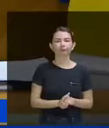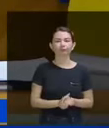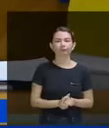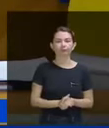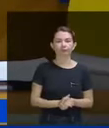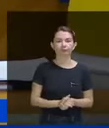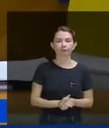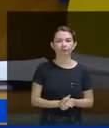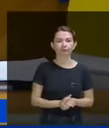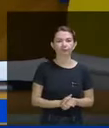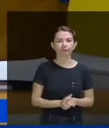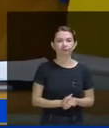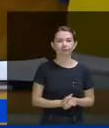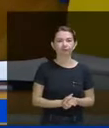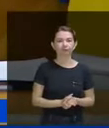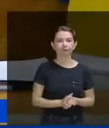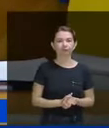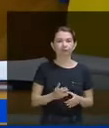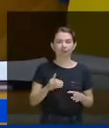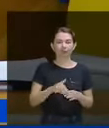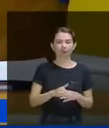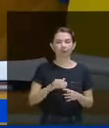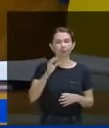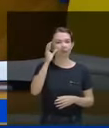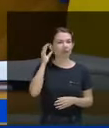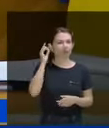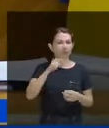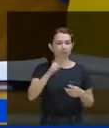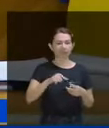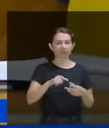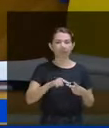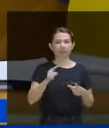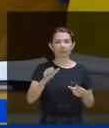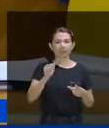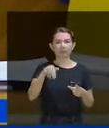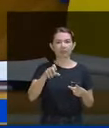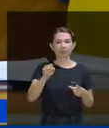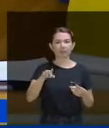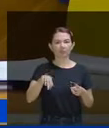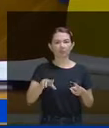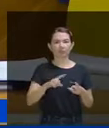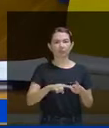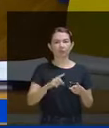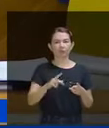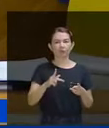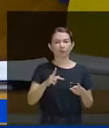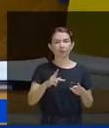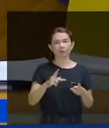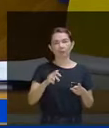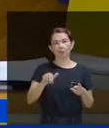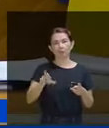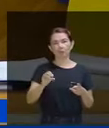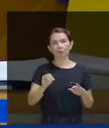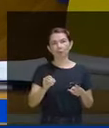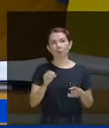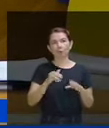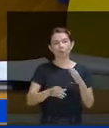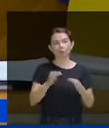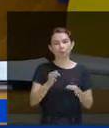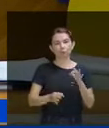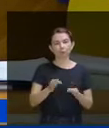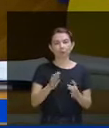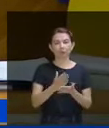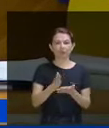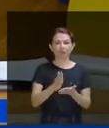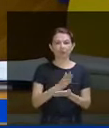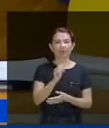os votos dos juízes Carmo Antônio, Anselmo Gonçalves e Paulo Madeira, julgando parcialmente